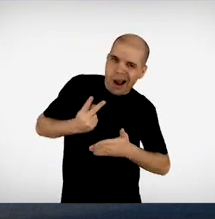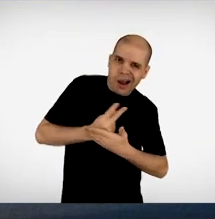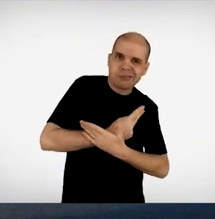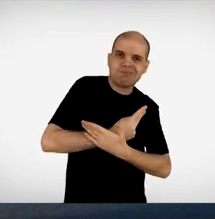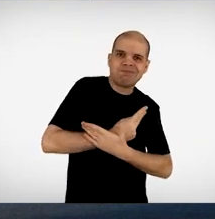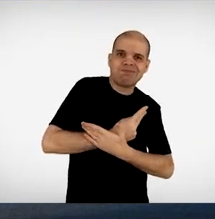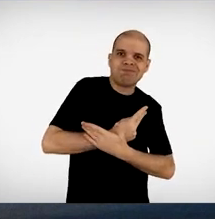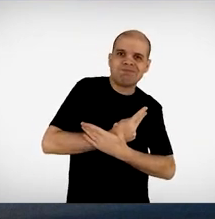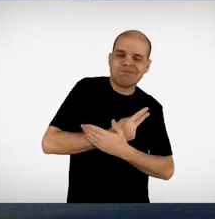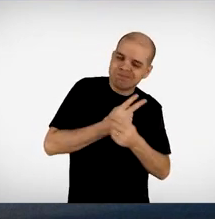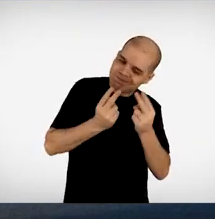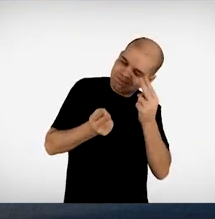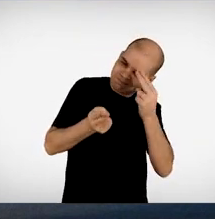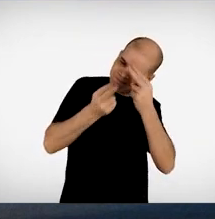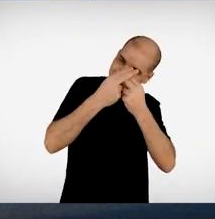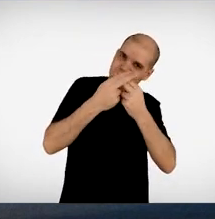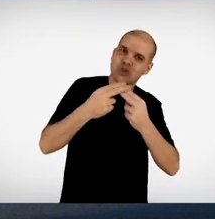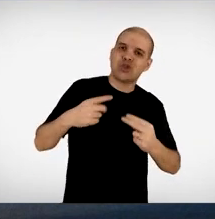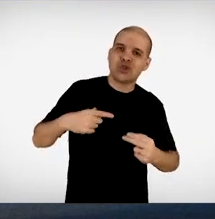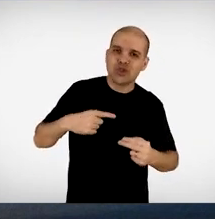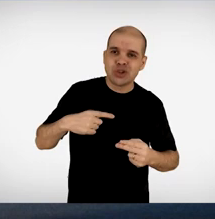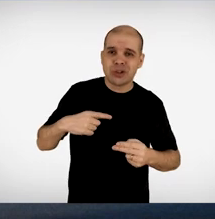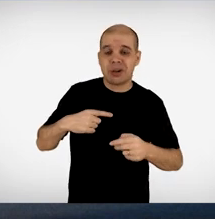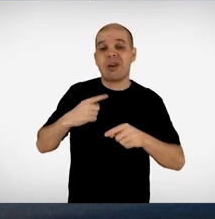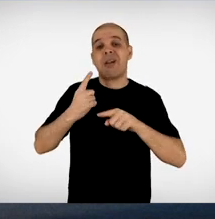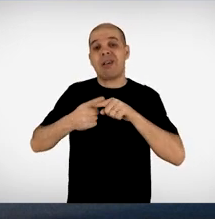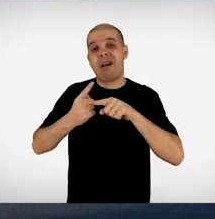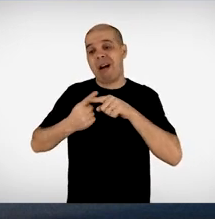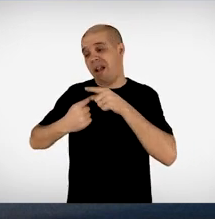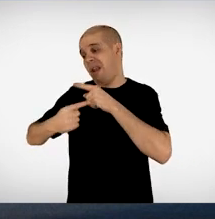também me irritou nessa mulher que tem o apoio dos pais para